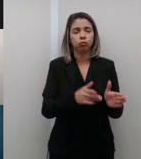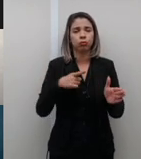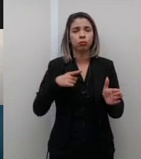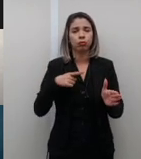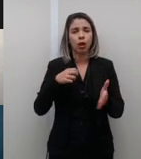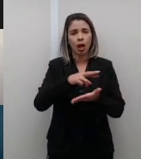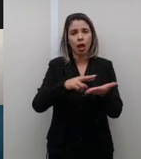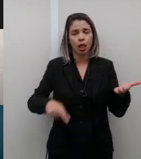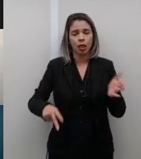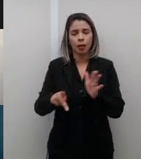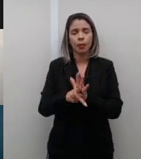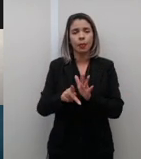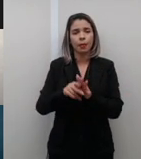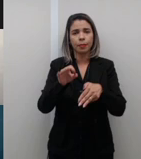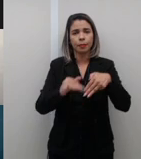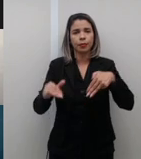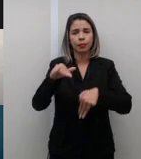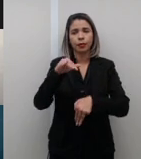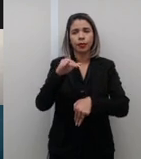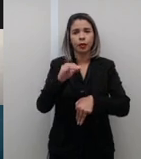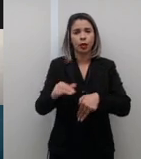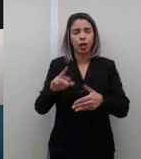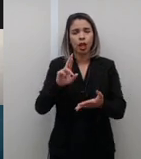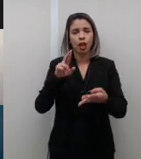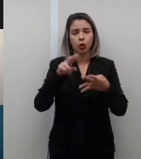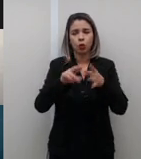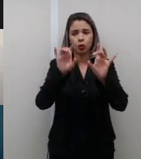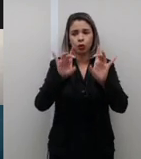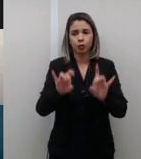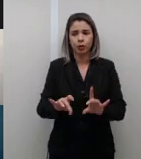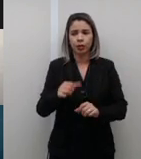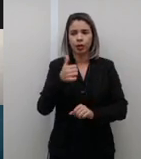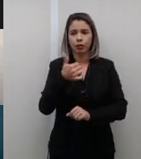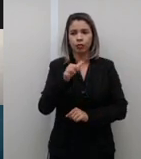RESP 1984-635. Ministro Benedito, então...